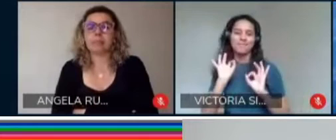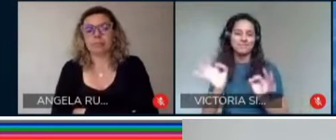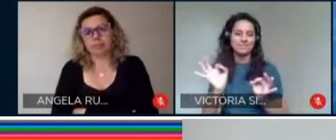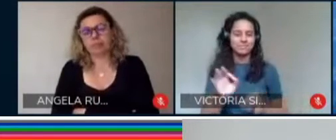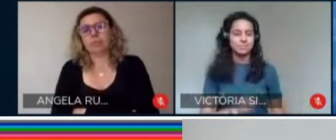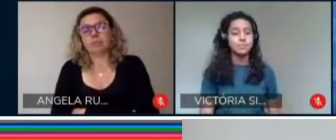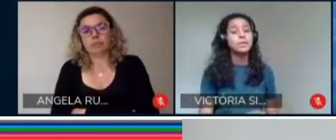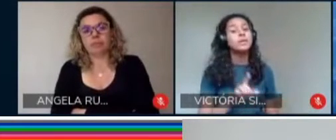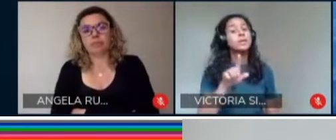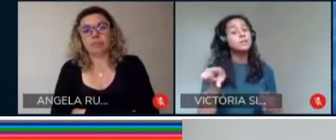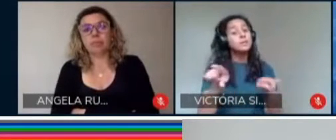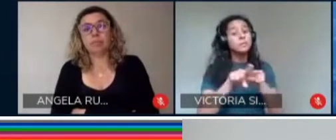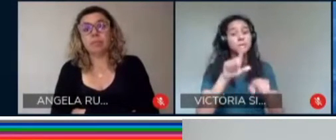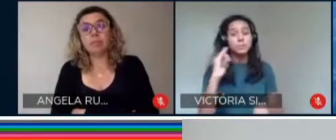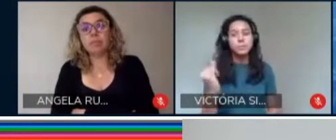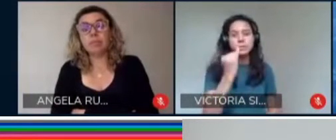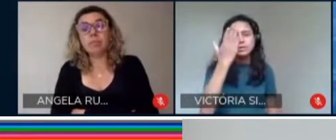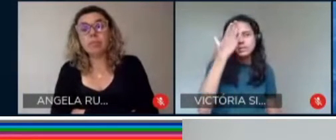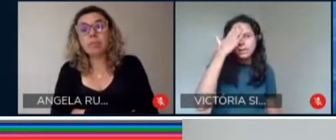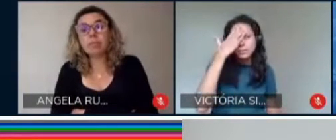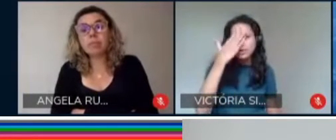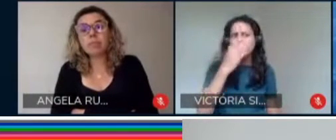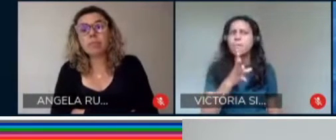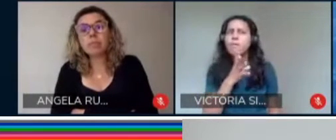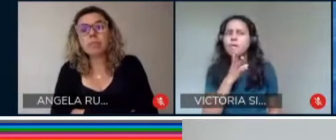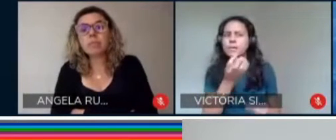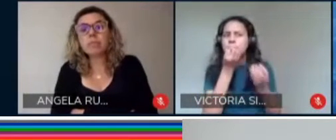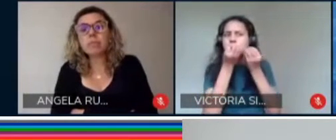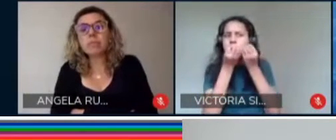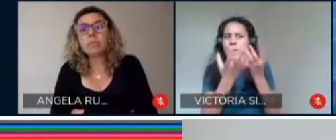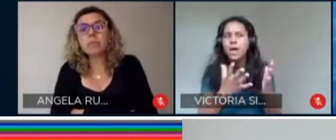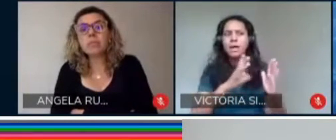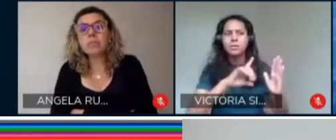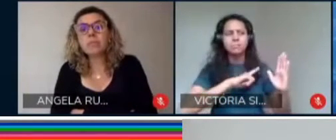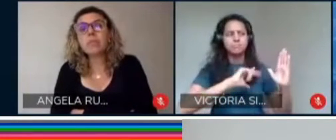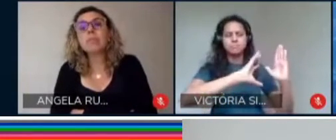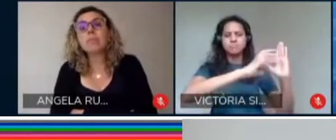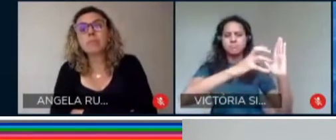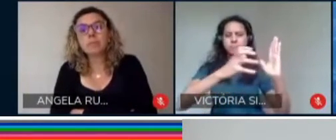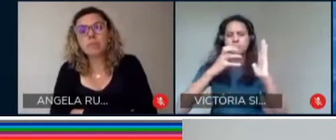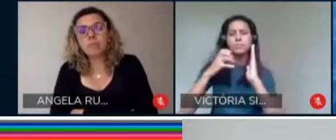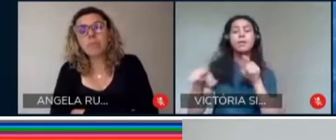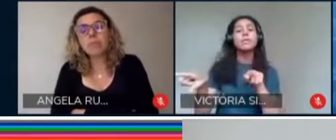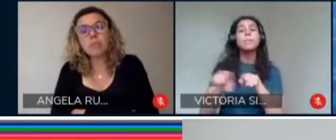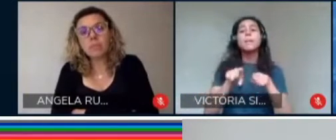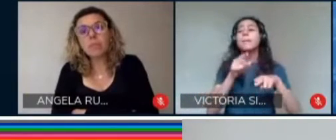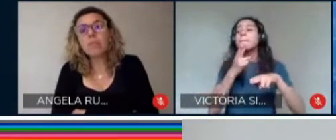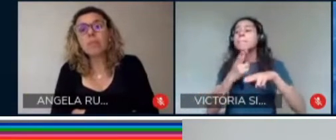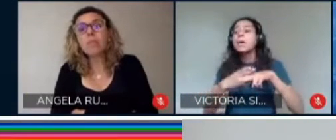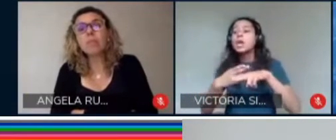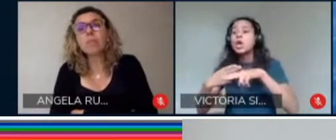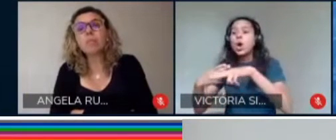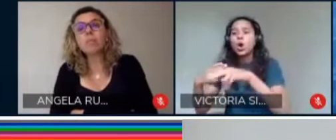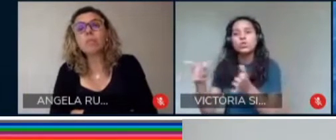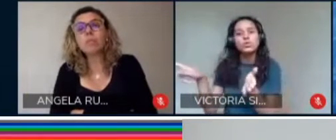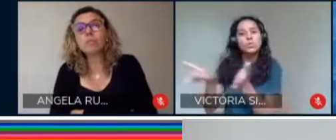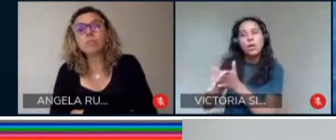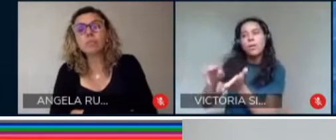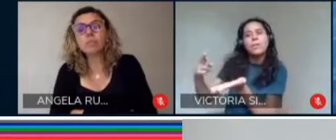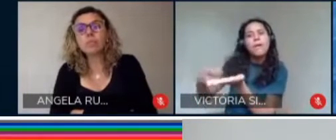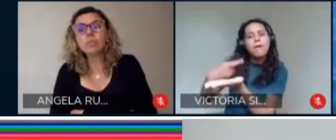me serão relevantes para fazer essa pesquisa, quais periódicos publicam o tipo de material que eu preciso